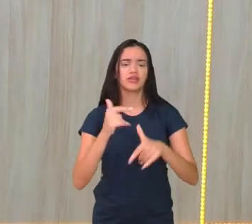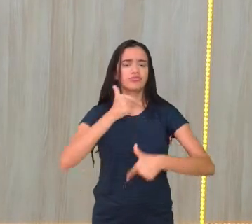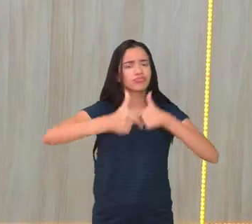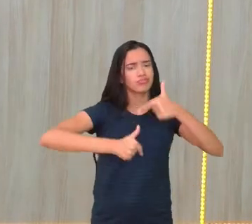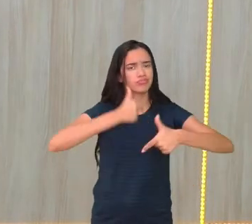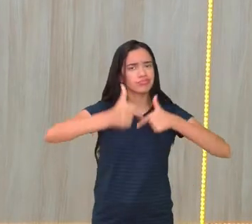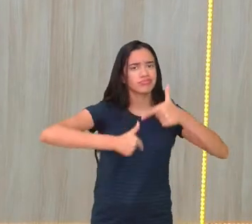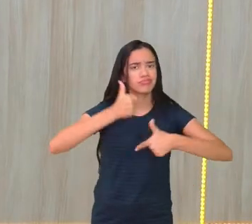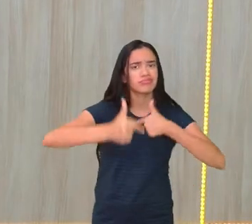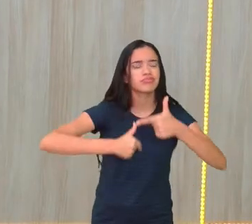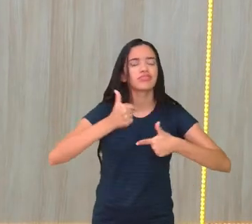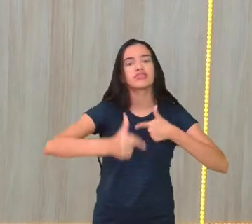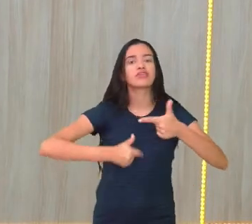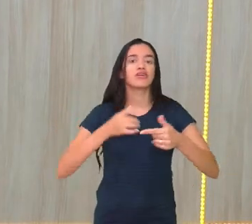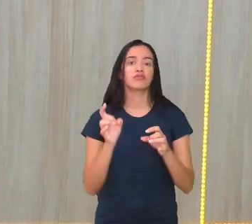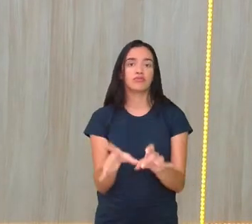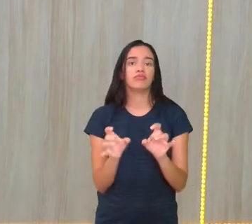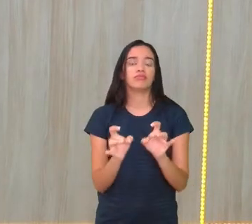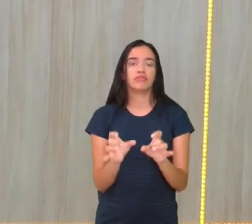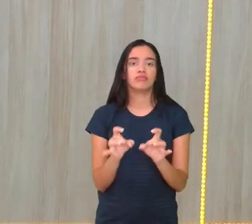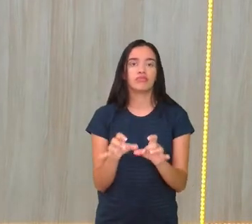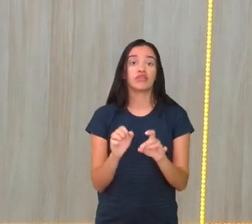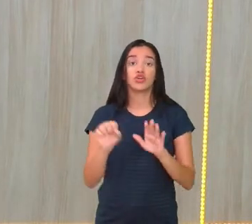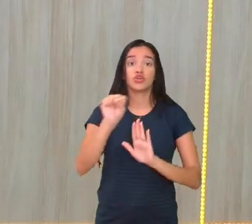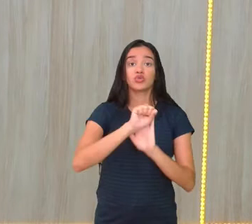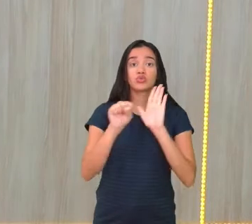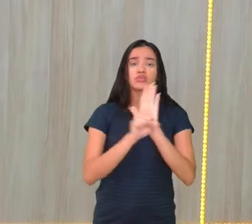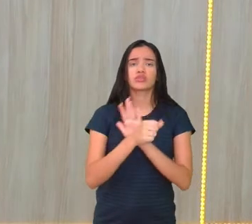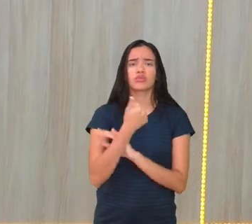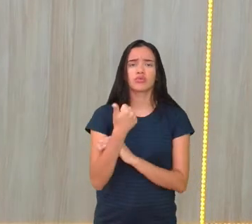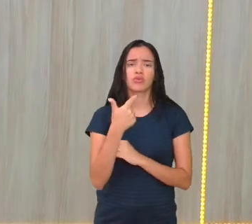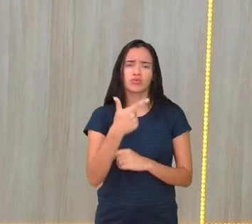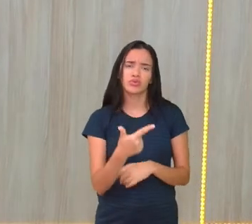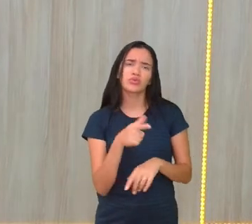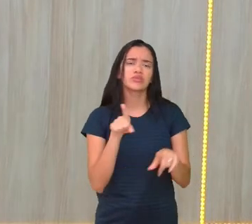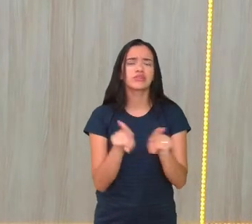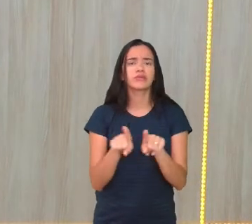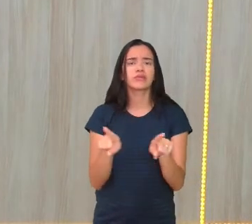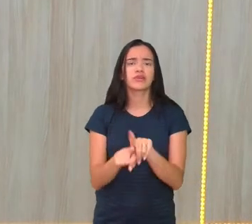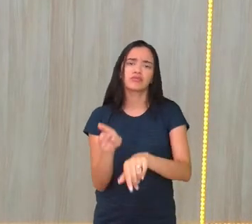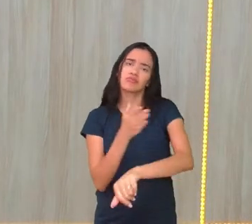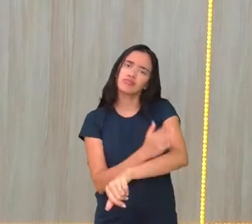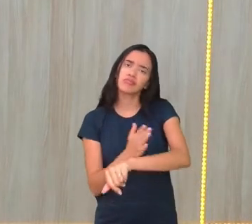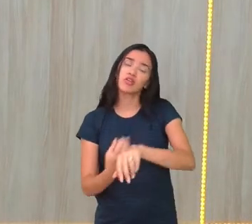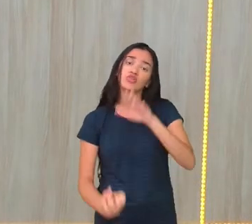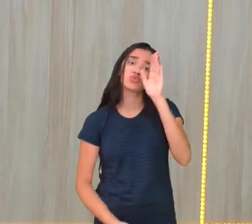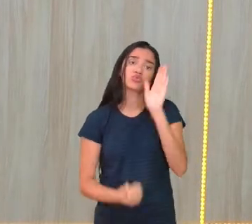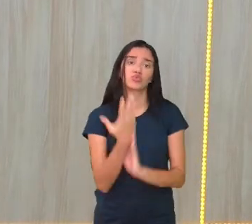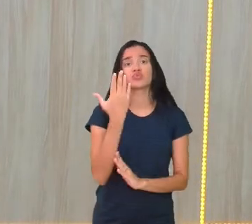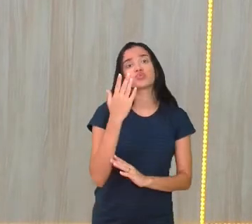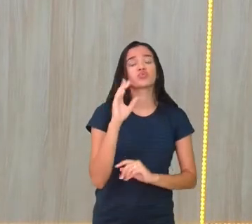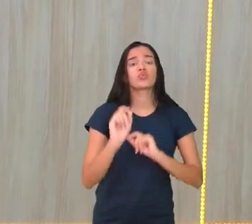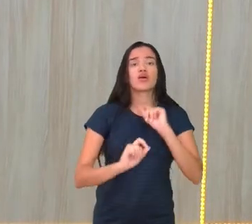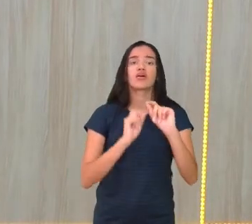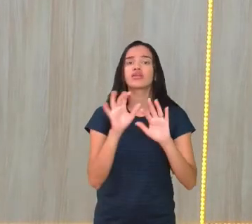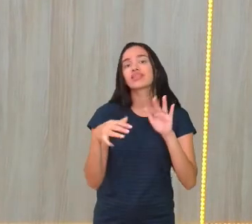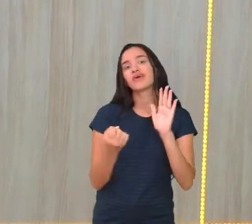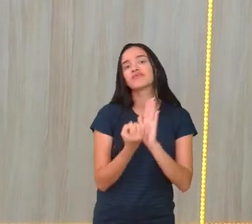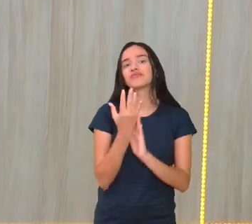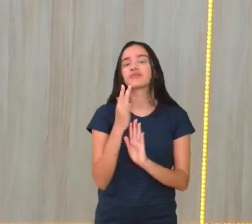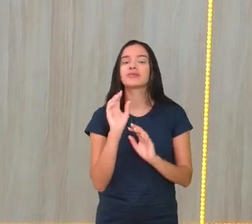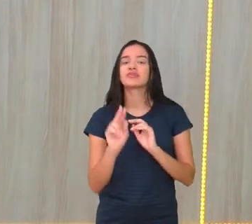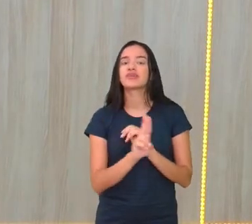comércio. Surgida ali, né? A partir do século XII, Idade Média, né, a burguesia ela surge, né, a partir da formação